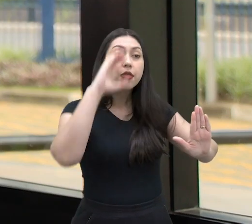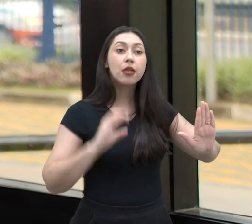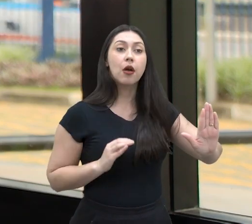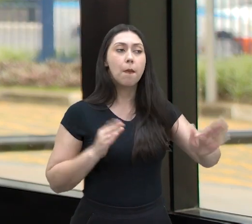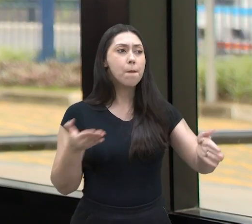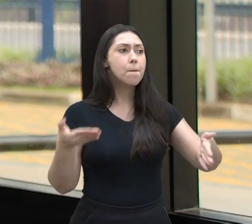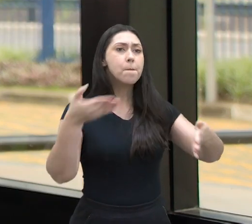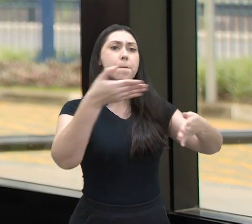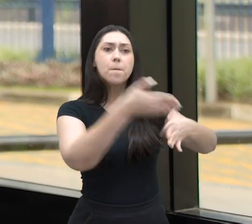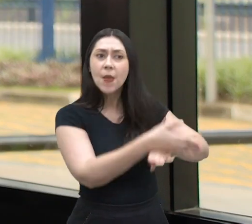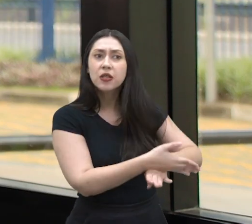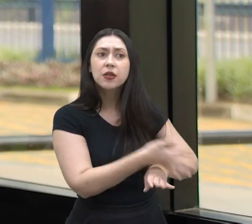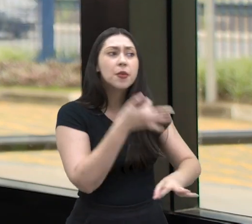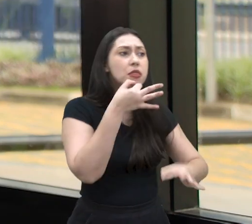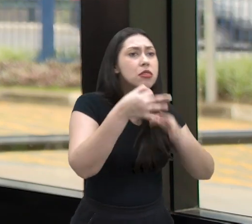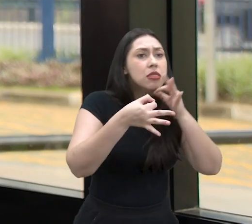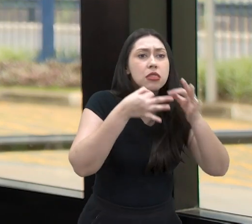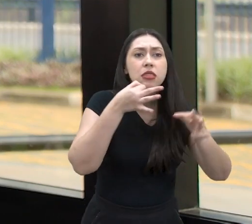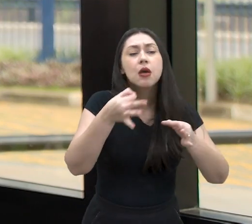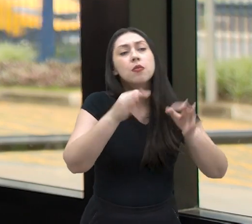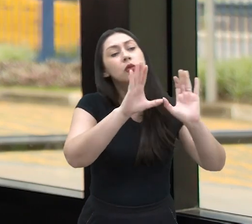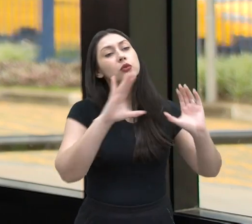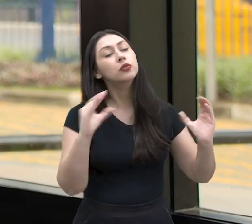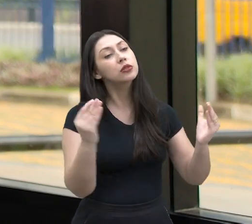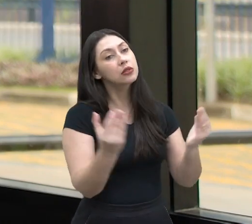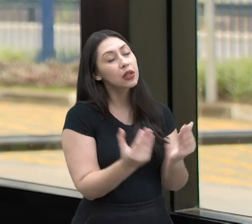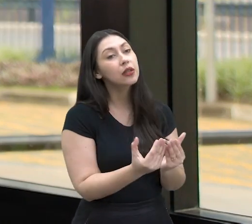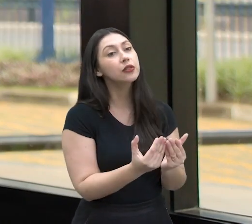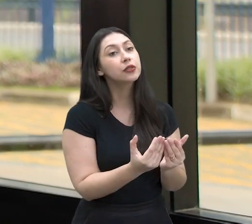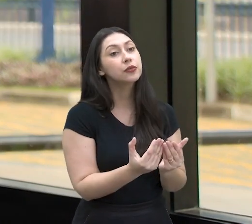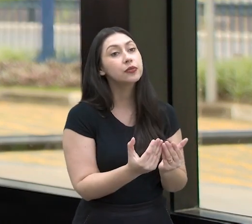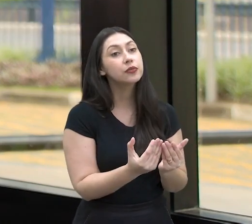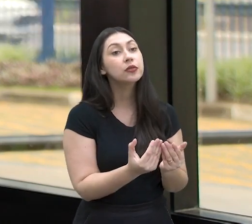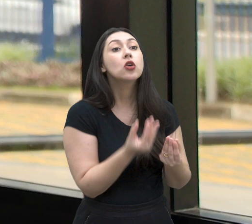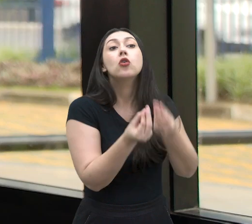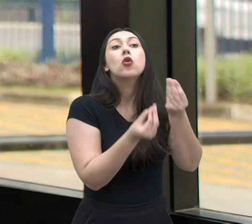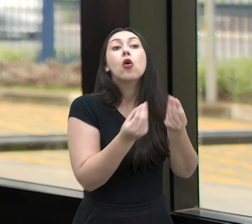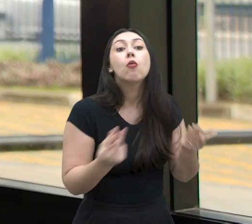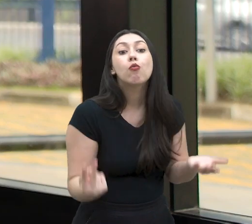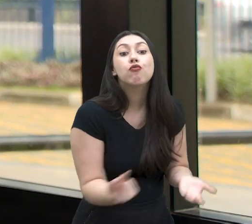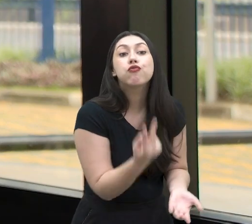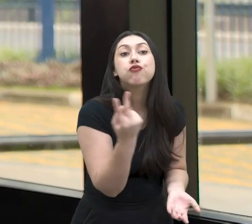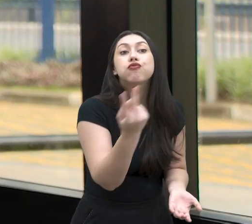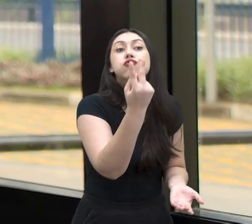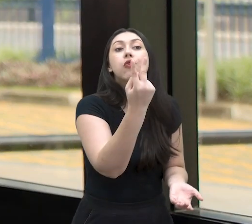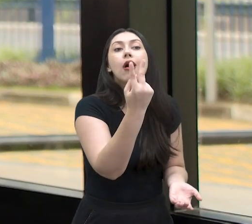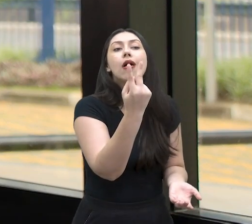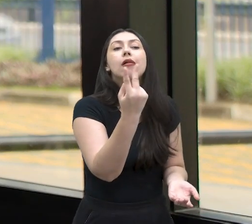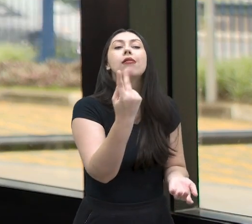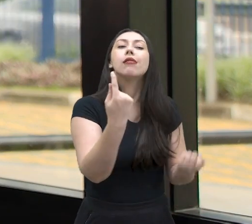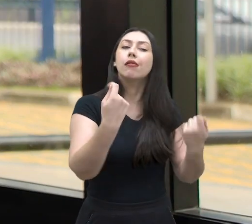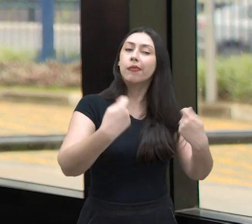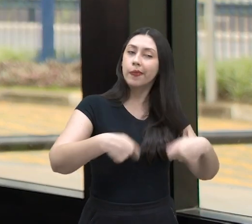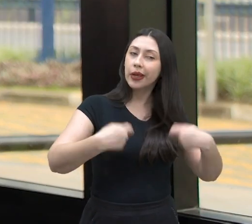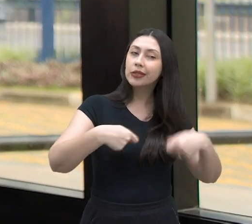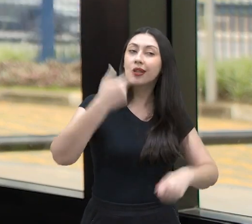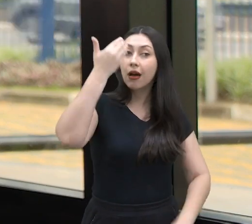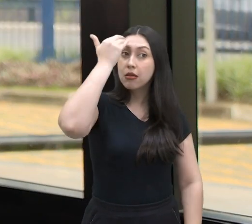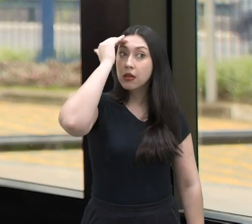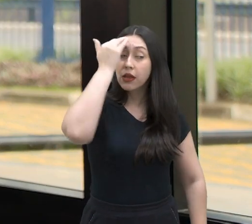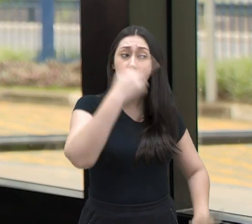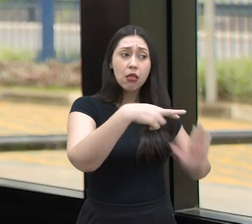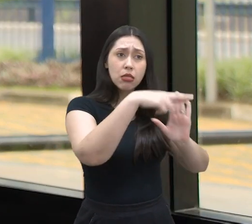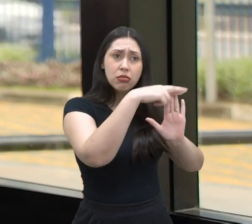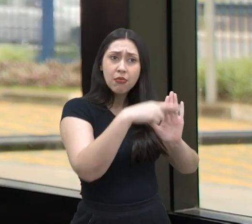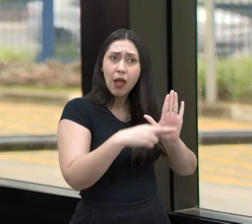um cidadão. Ele é quem participa da cidade, ou seja, quem participa da comunidade. E para a gente valorizar essa pessoa, a gente vai estar pensando o quê?